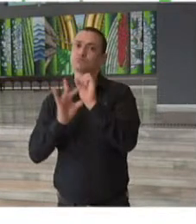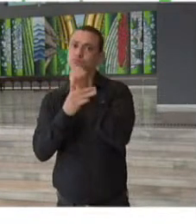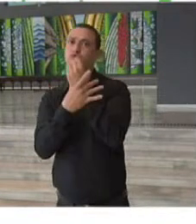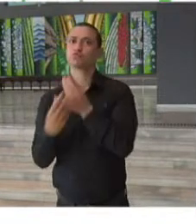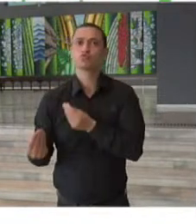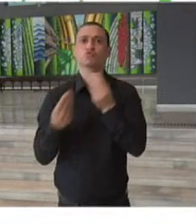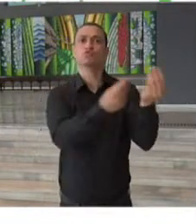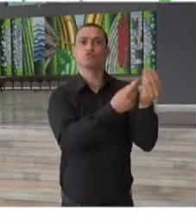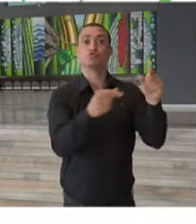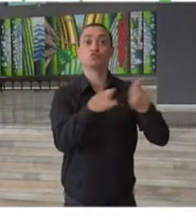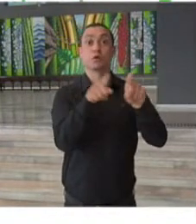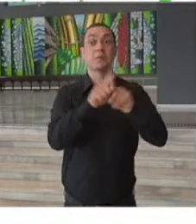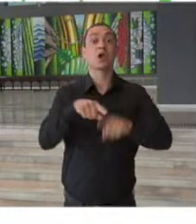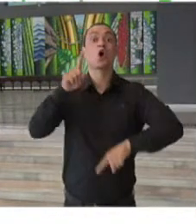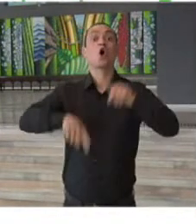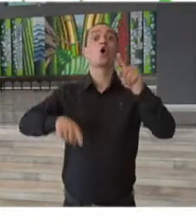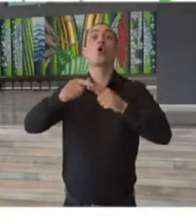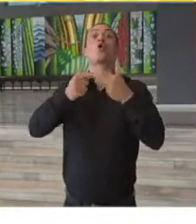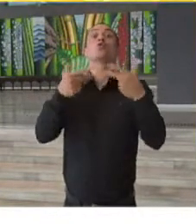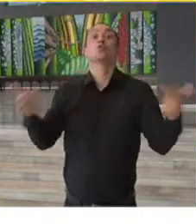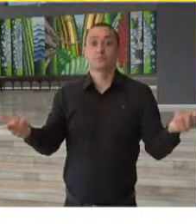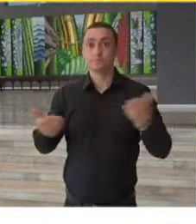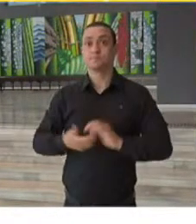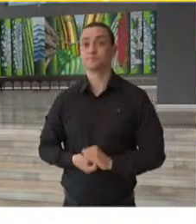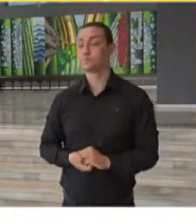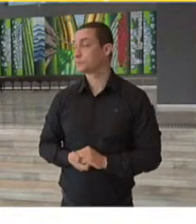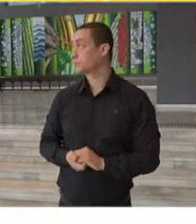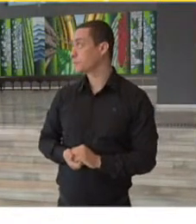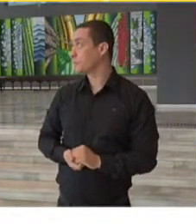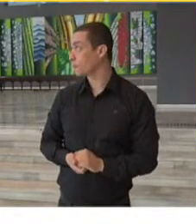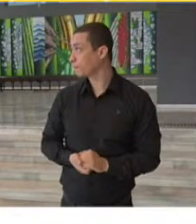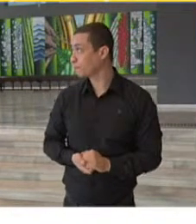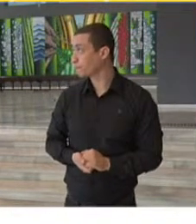quais atividades serão realizadas. Pode passar?